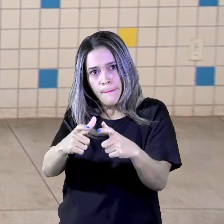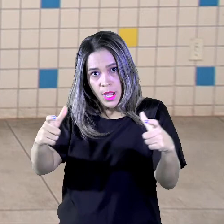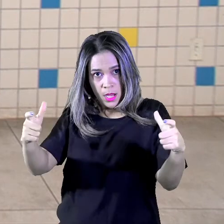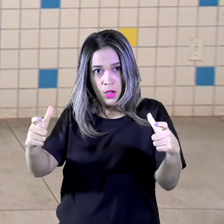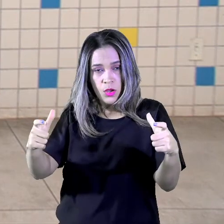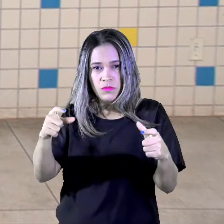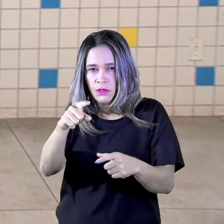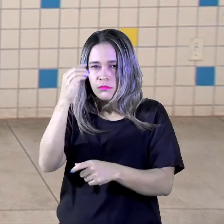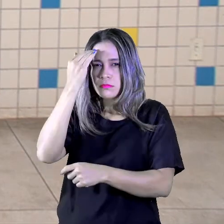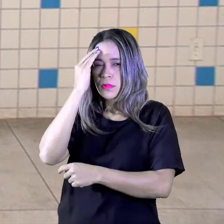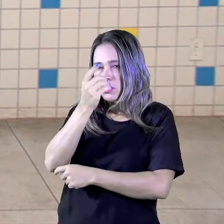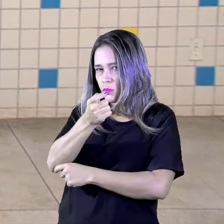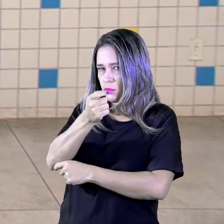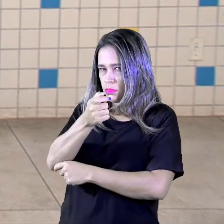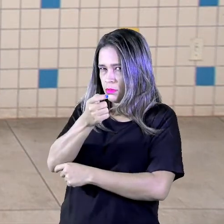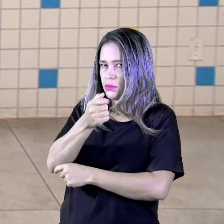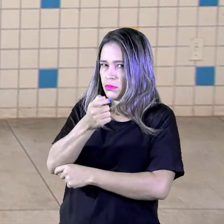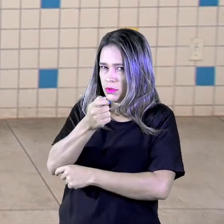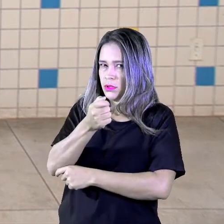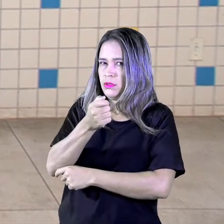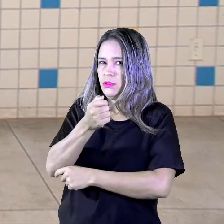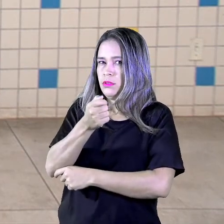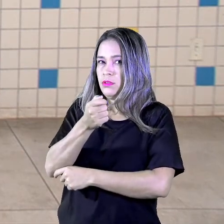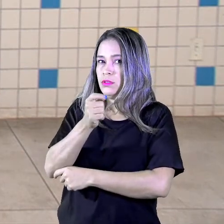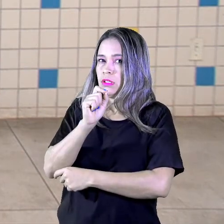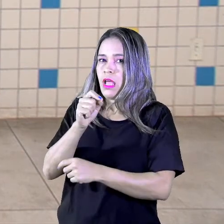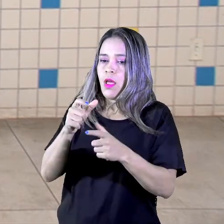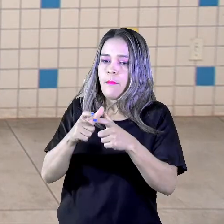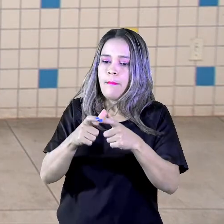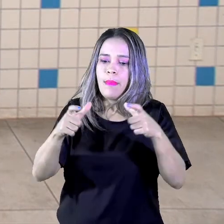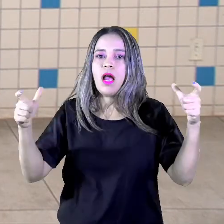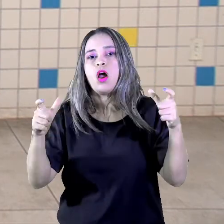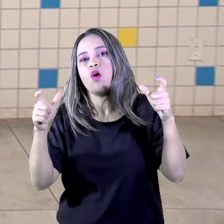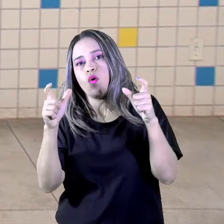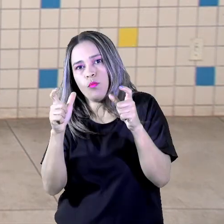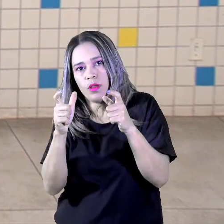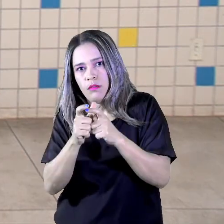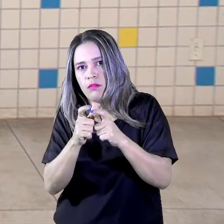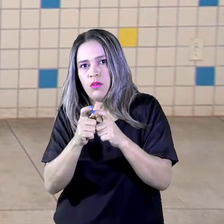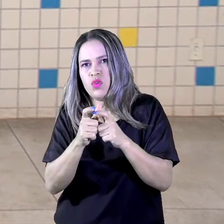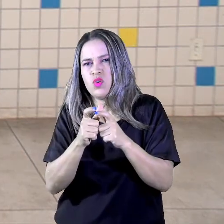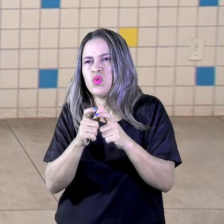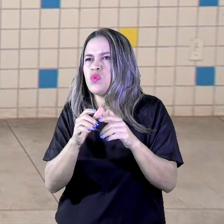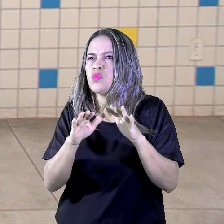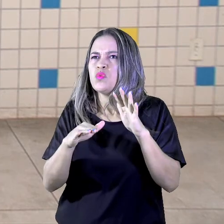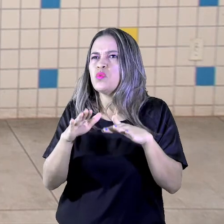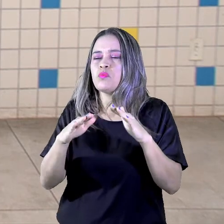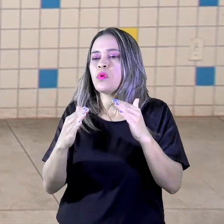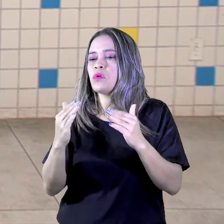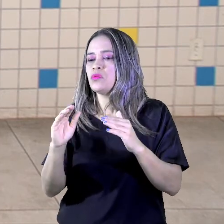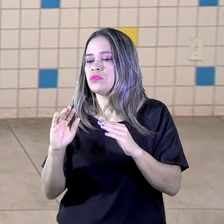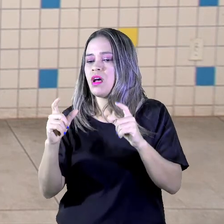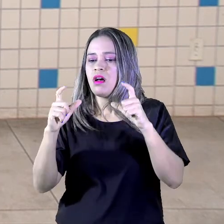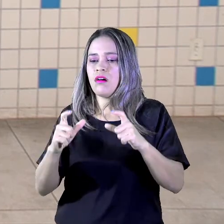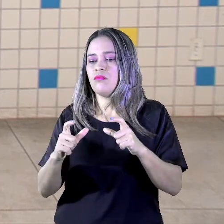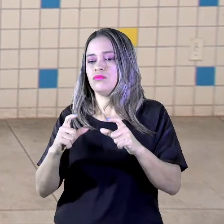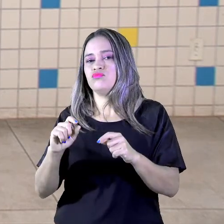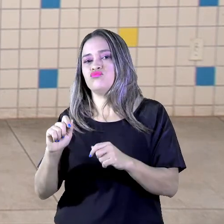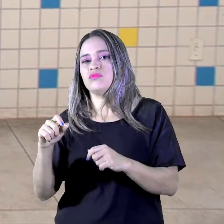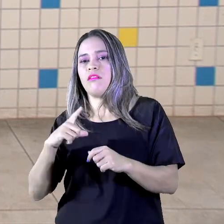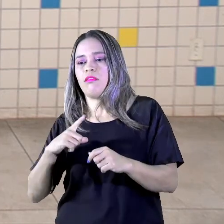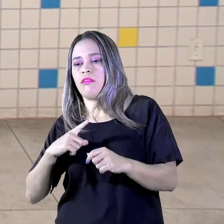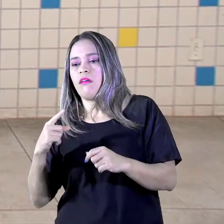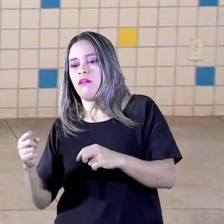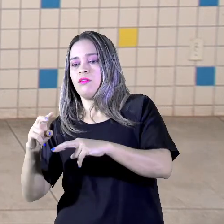um pouquinho de quem é maior ou menor, não importa o lado que esse sinal vai estar. Ele vai